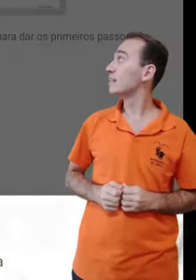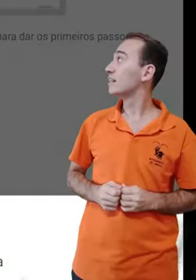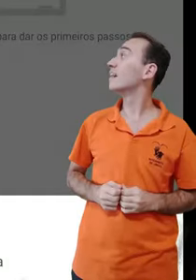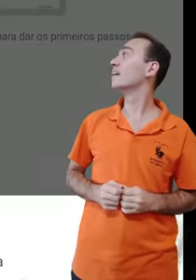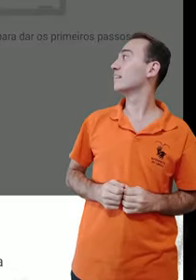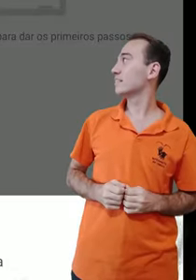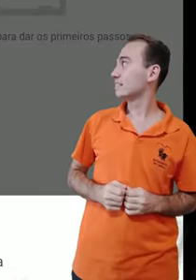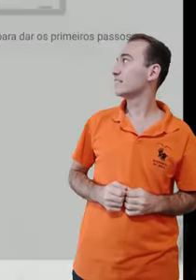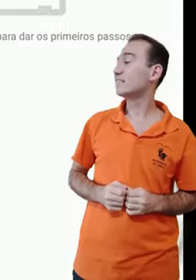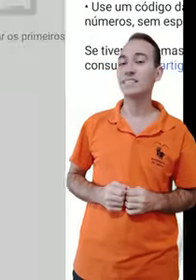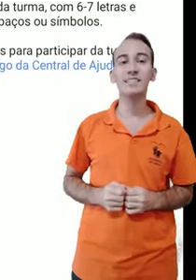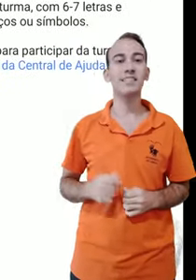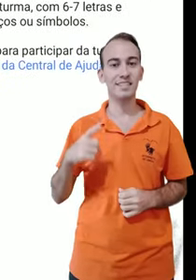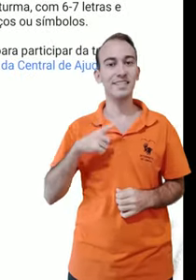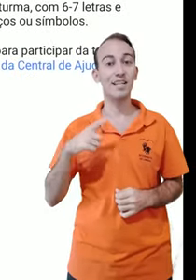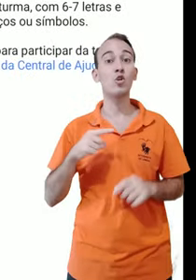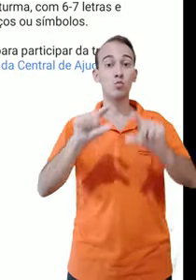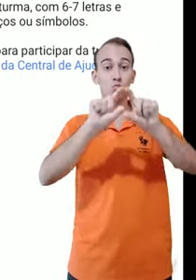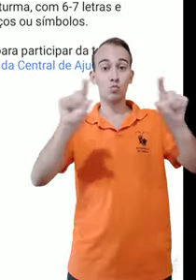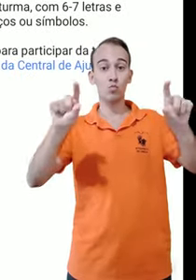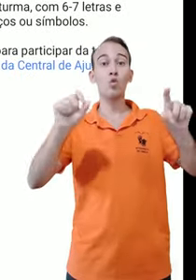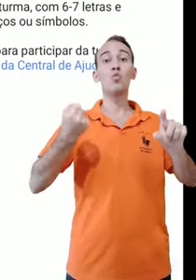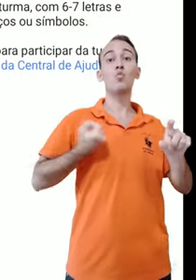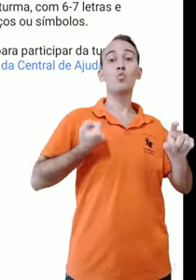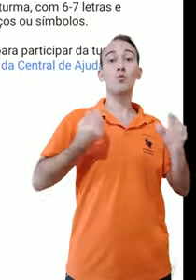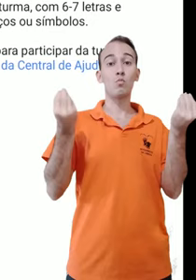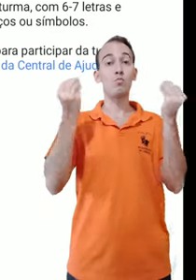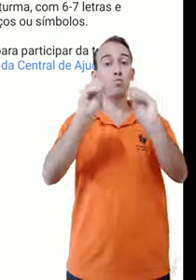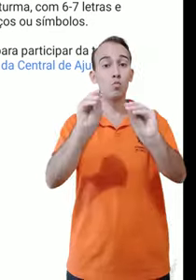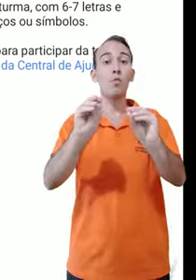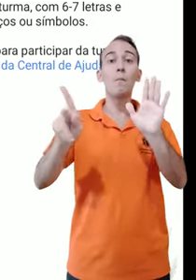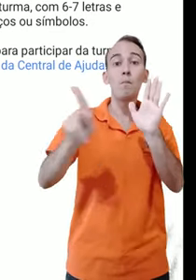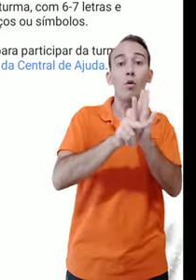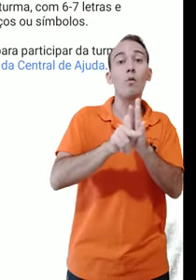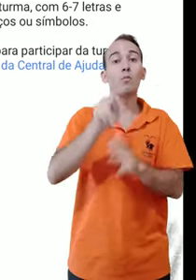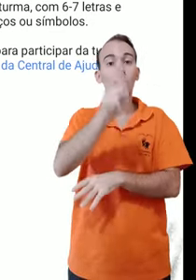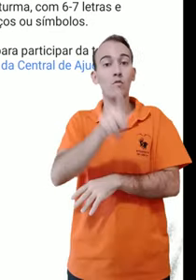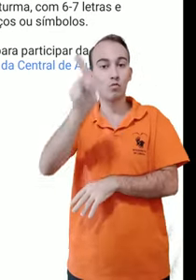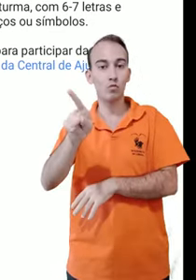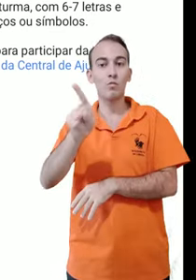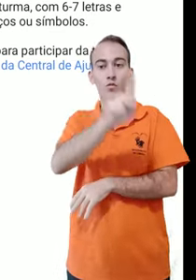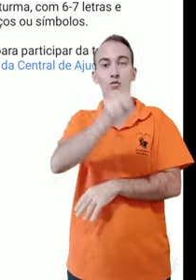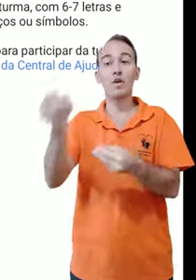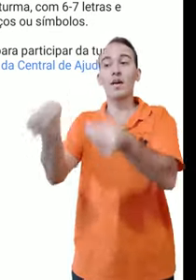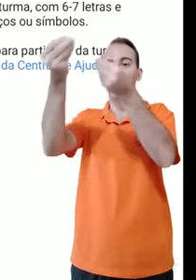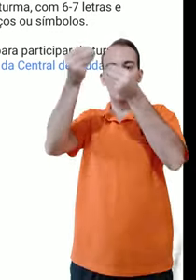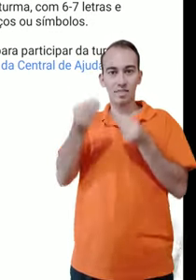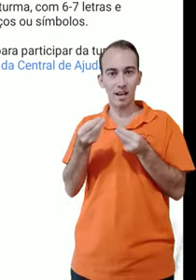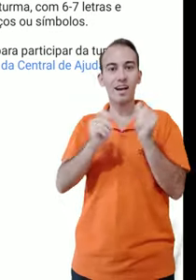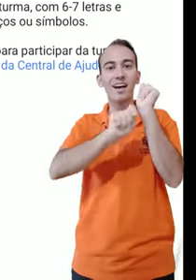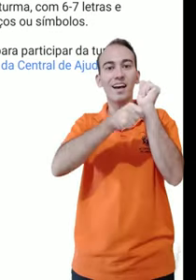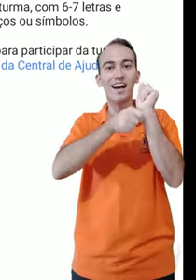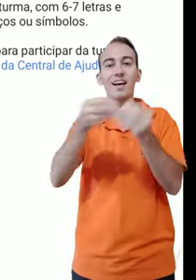participar da turma no box escrito código da turma você deve colocar o código da turma que será disponibilizada pelo seu professor